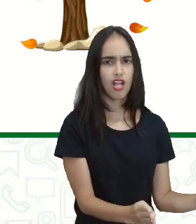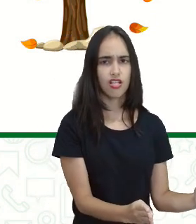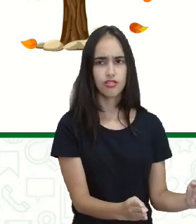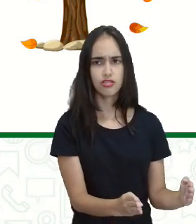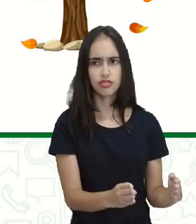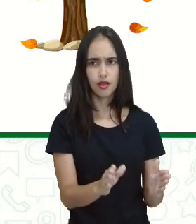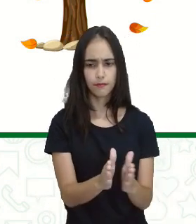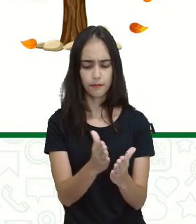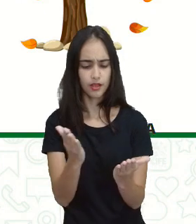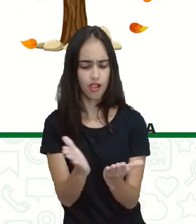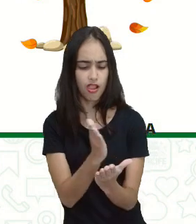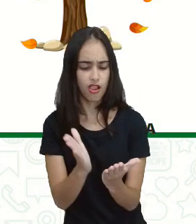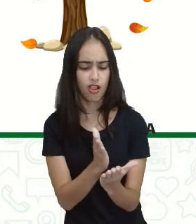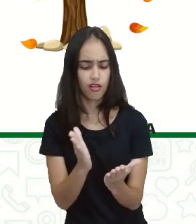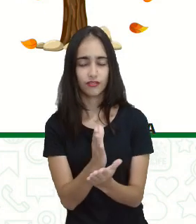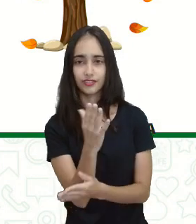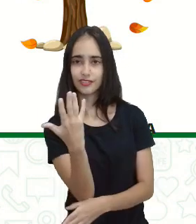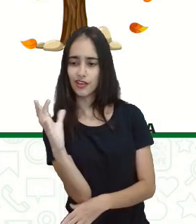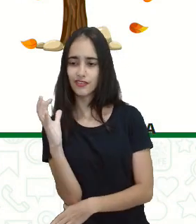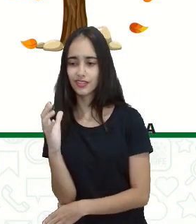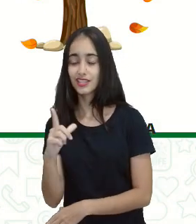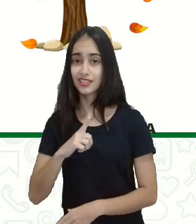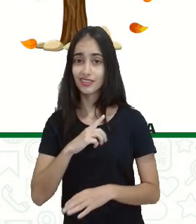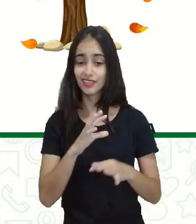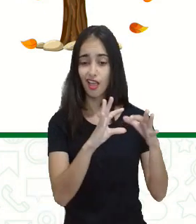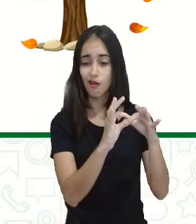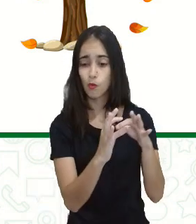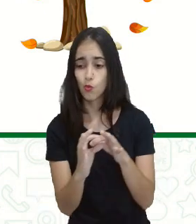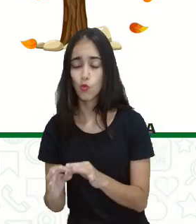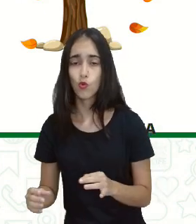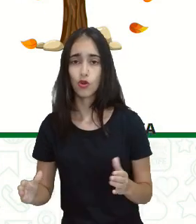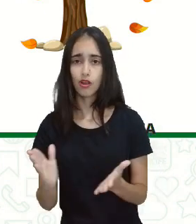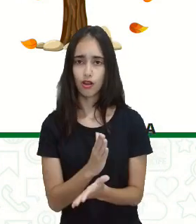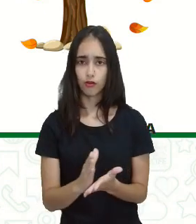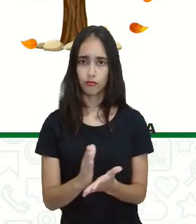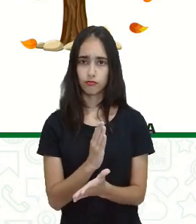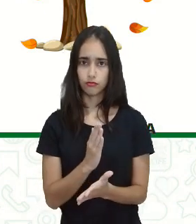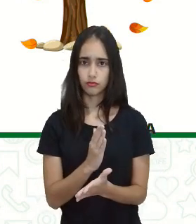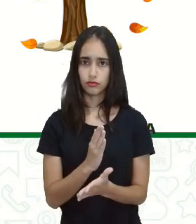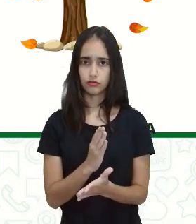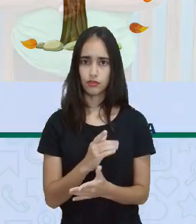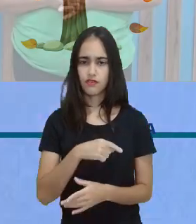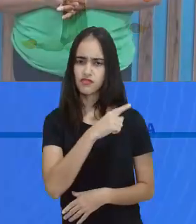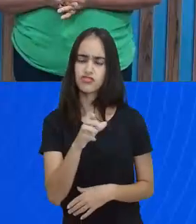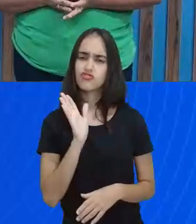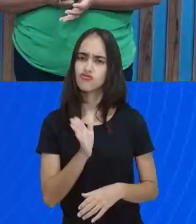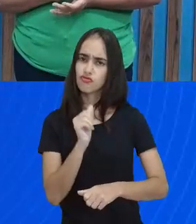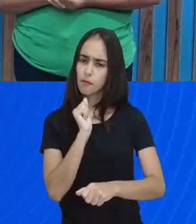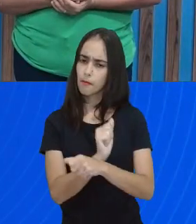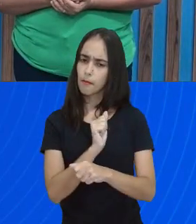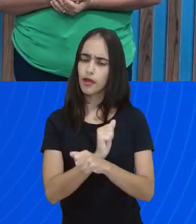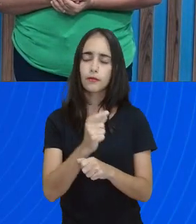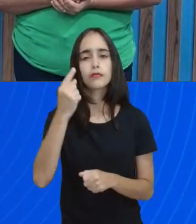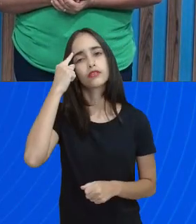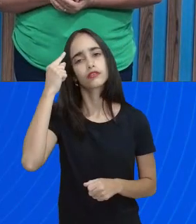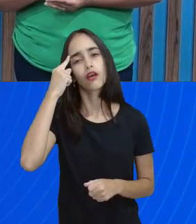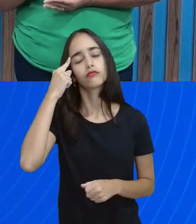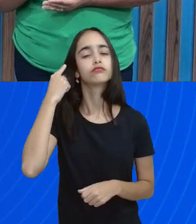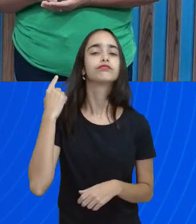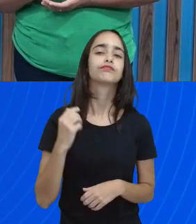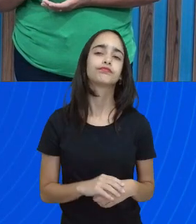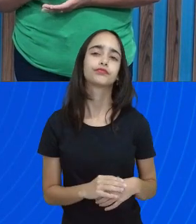alguma coisa, alguma ligação entre eles? O que eles têm em comum? Vocês já pararam para pensar? Observem